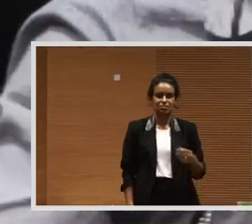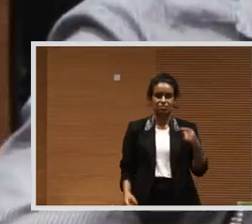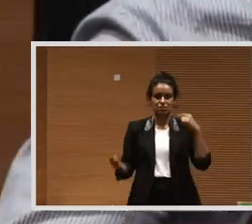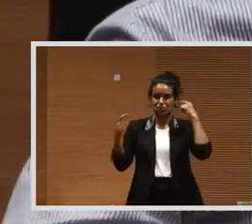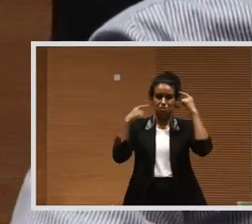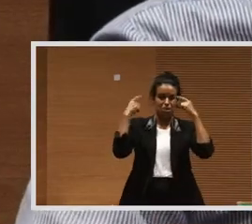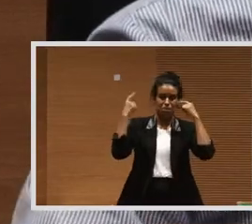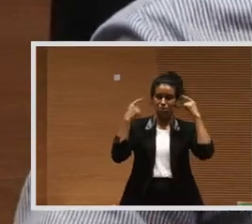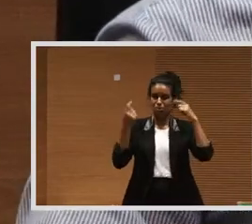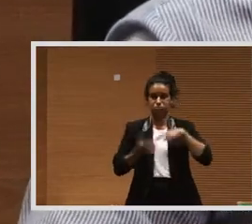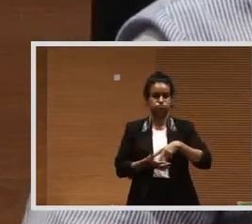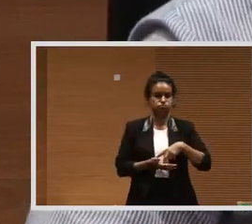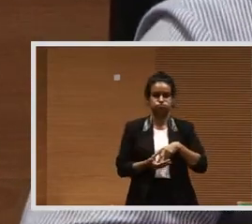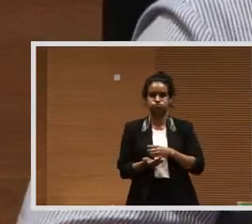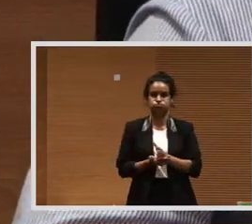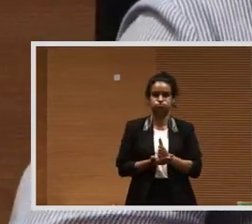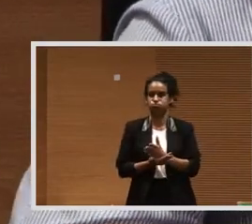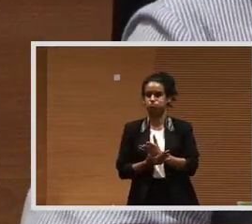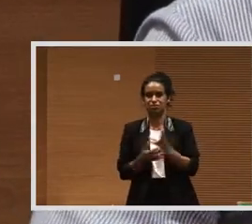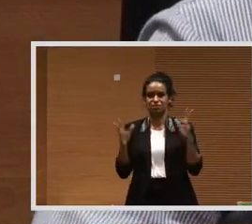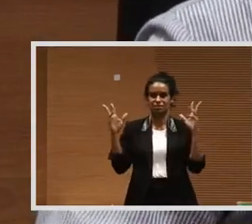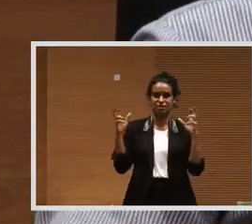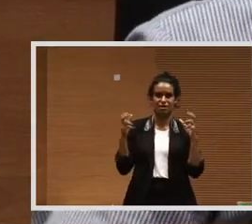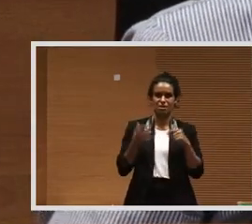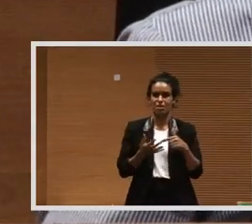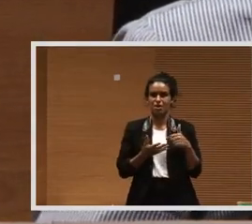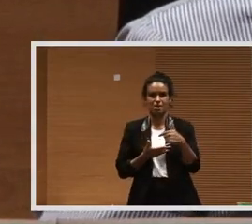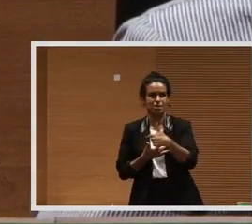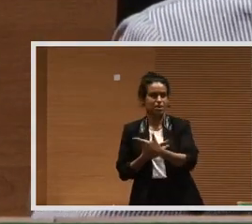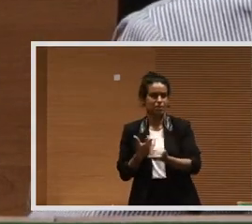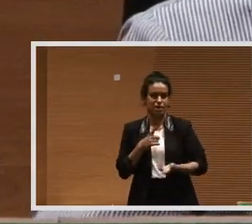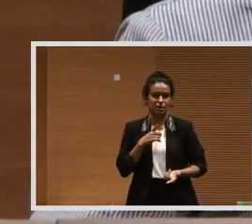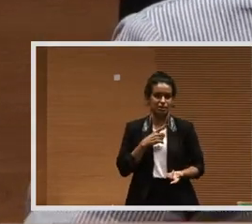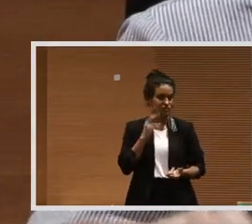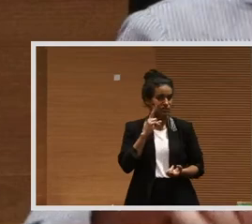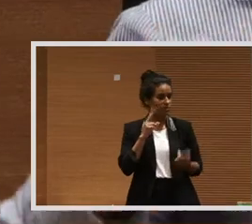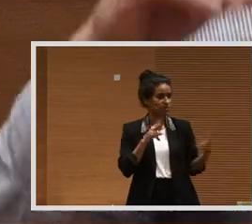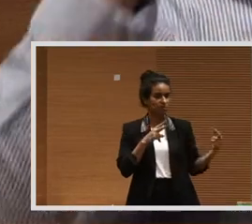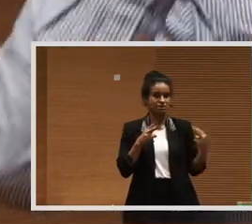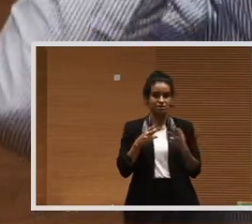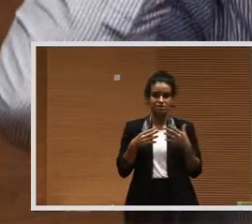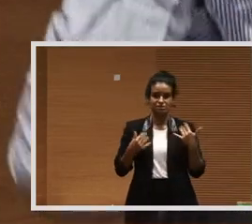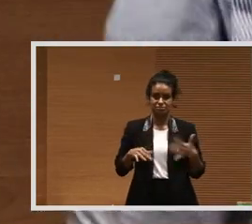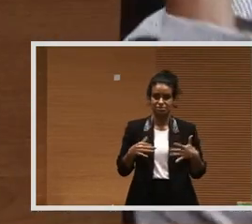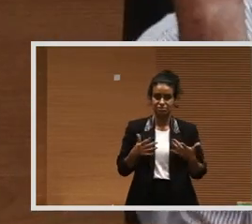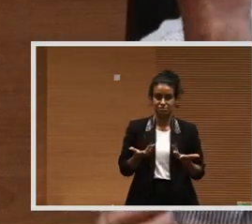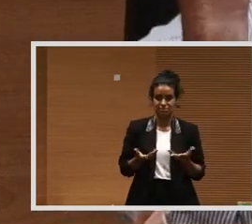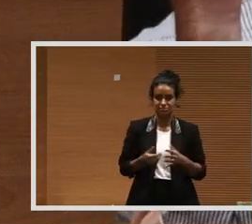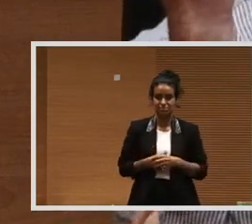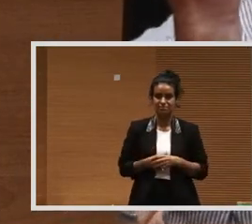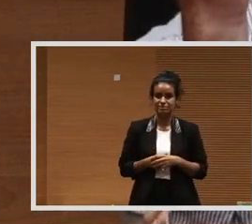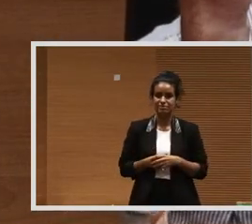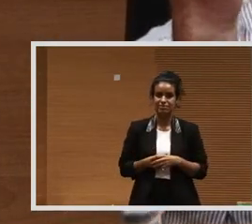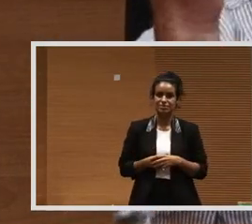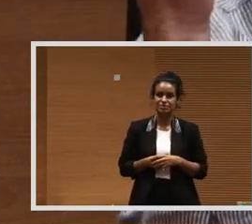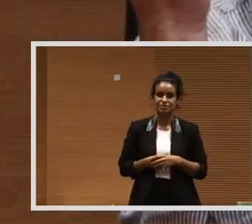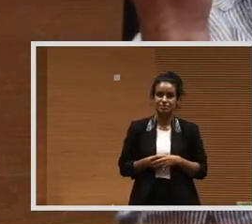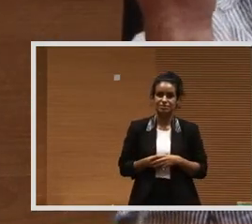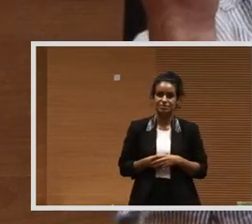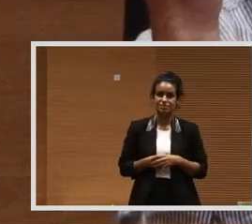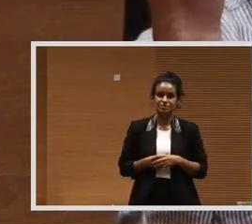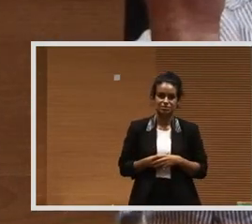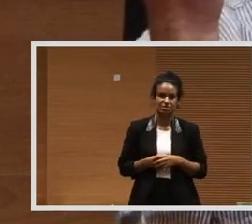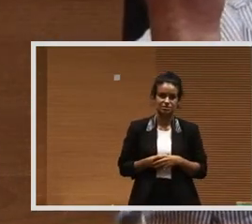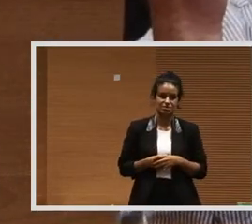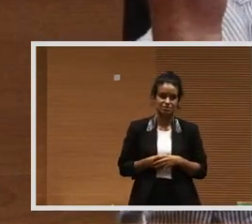eu fico perdidinho, dá uma pilha. Não, vai lá. Eu fico olhando para ela com cara feia. Cara, acho que dá para puxar uns tempos.